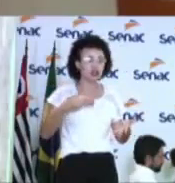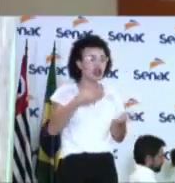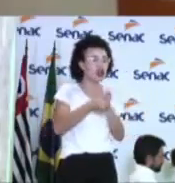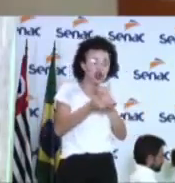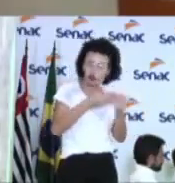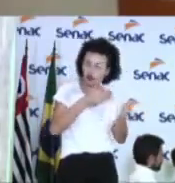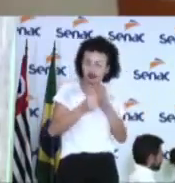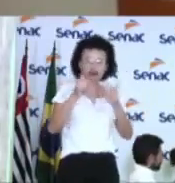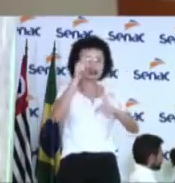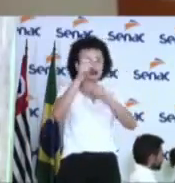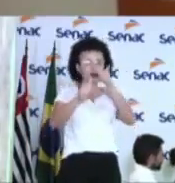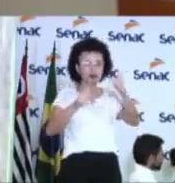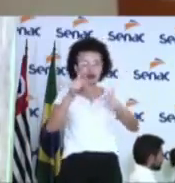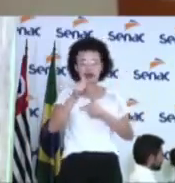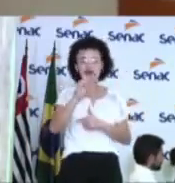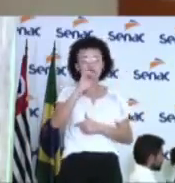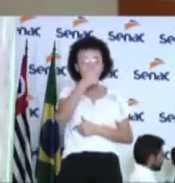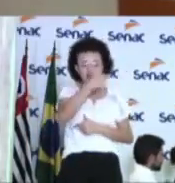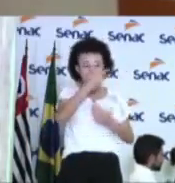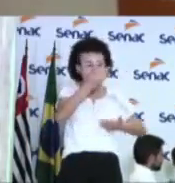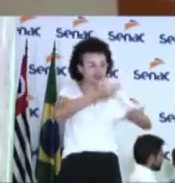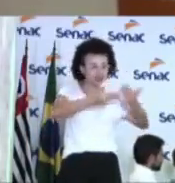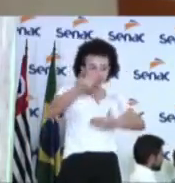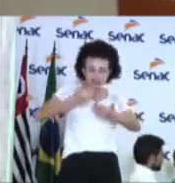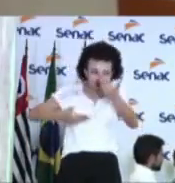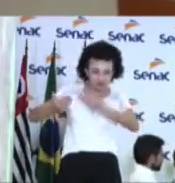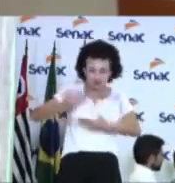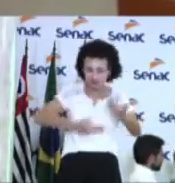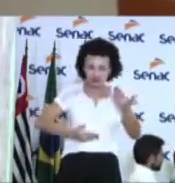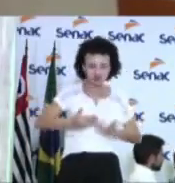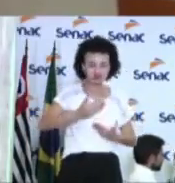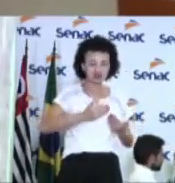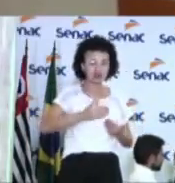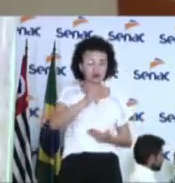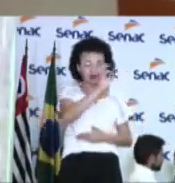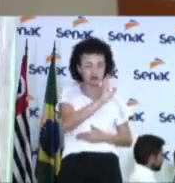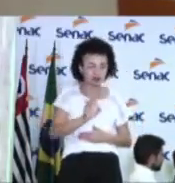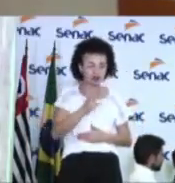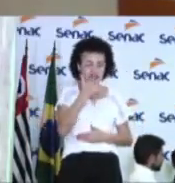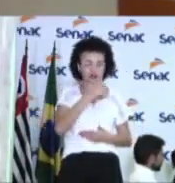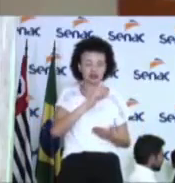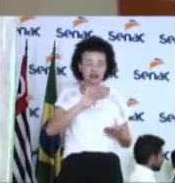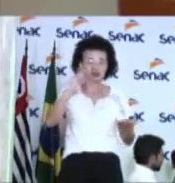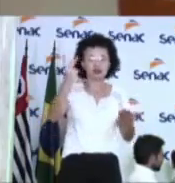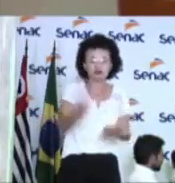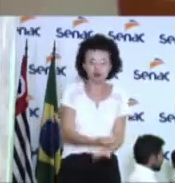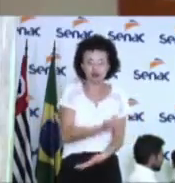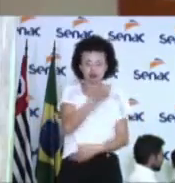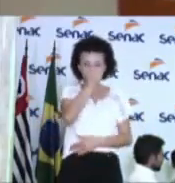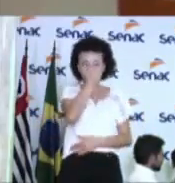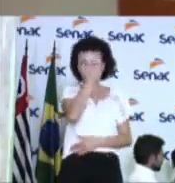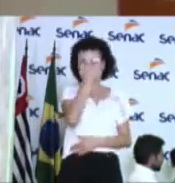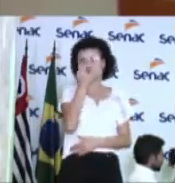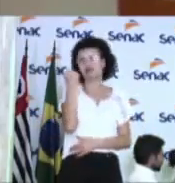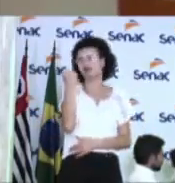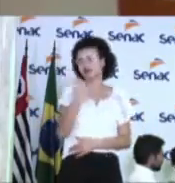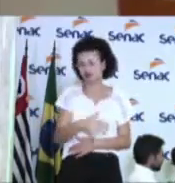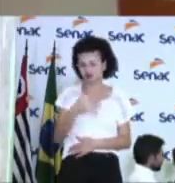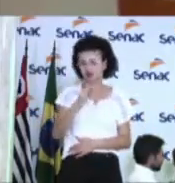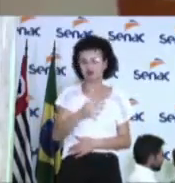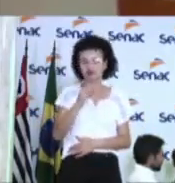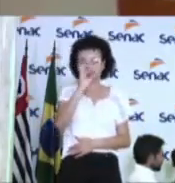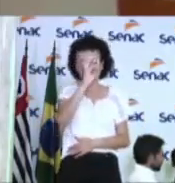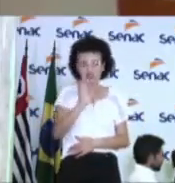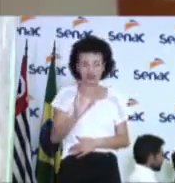não for colaborativo, a chance de dar muito errado é enorme, porque são muitas